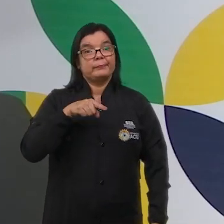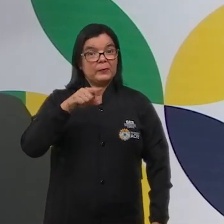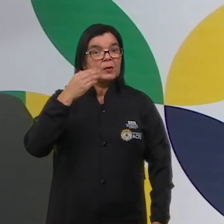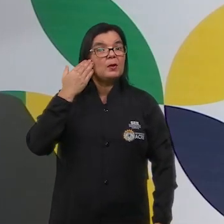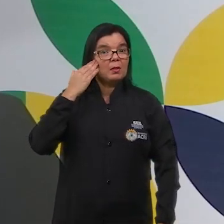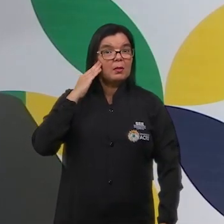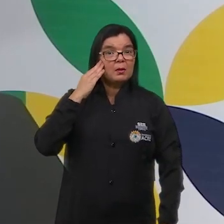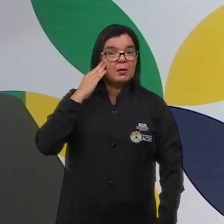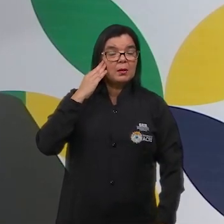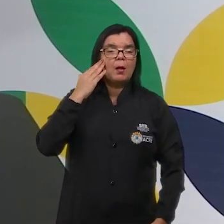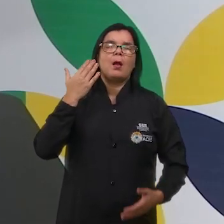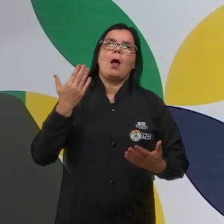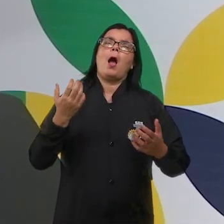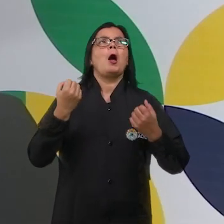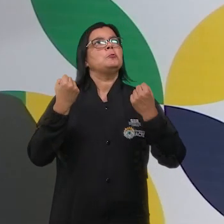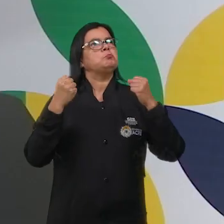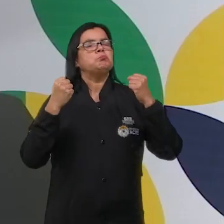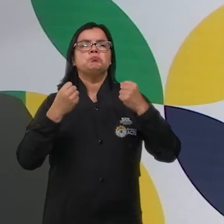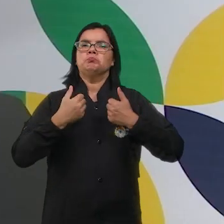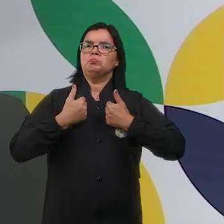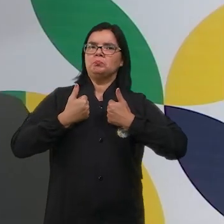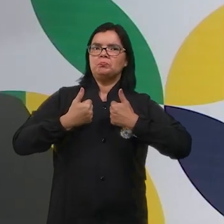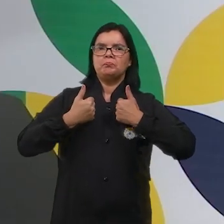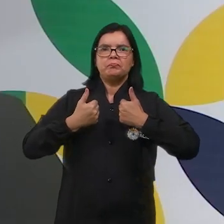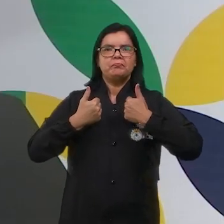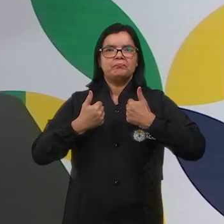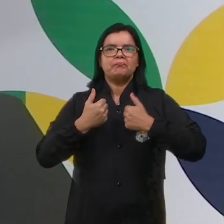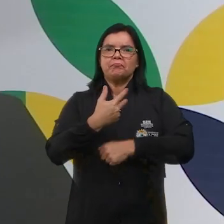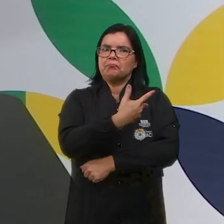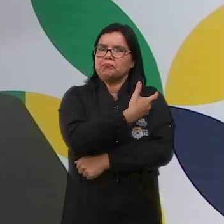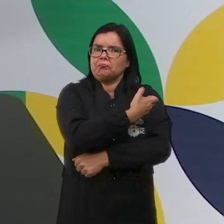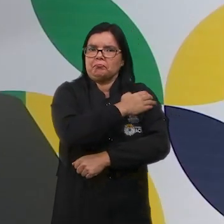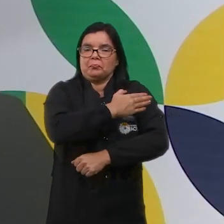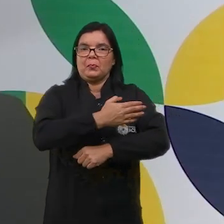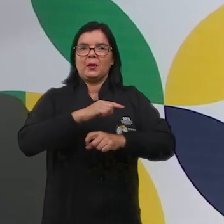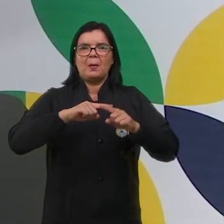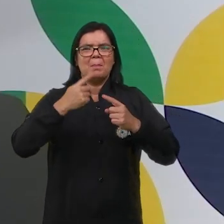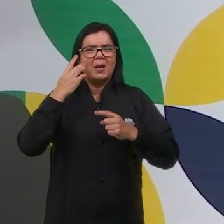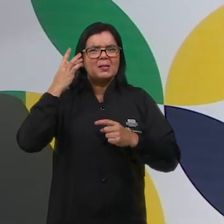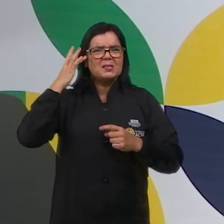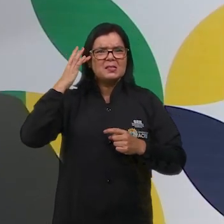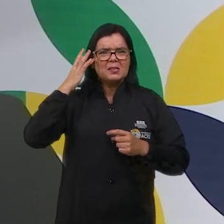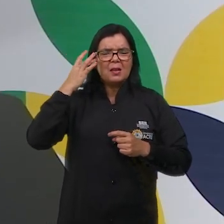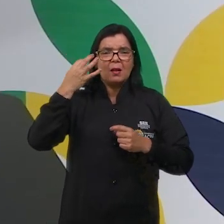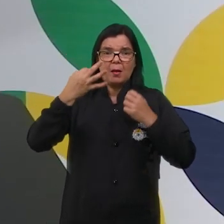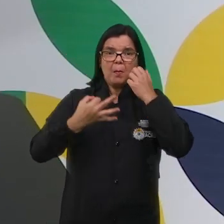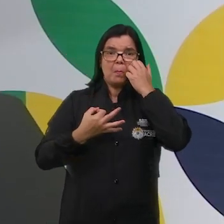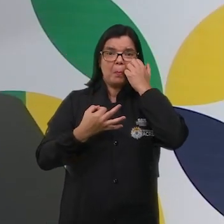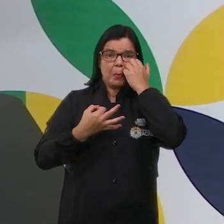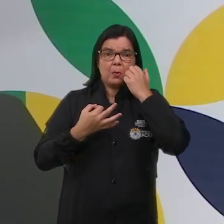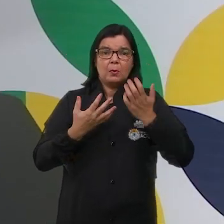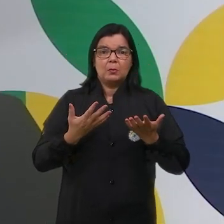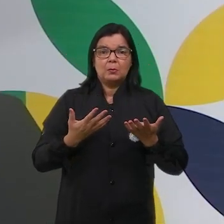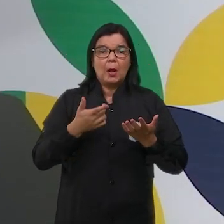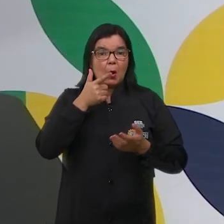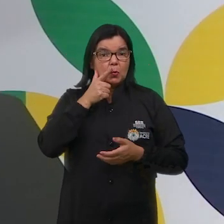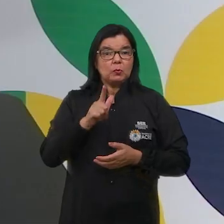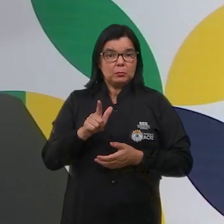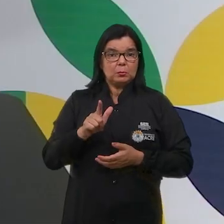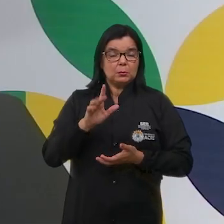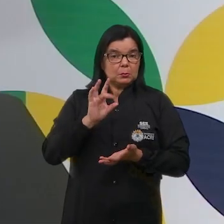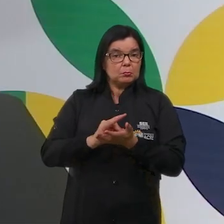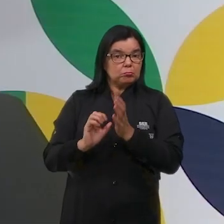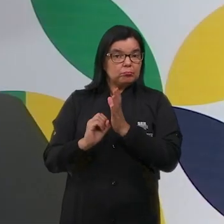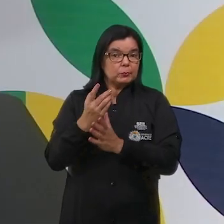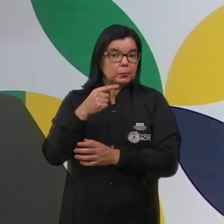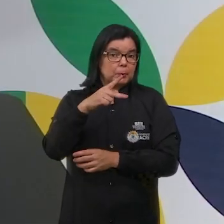Compreendeu que, tipo, para o exercício, apliquei, cresci, mas será que aquele crescimento, ele é realmente bom